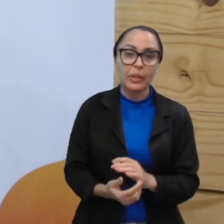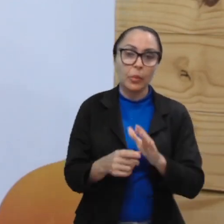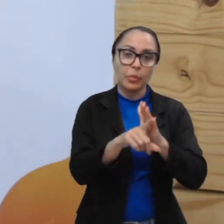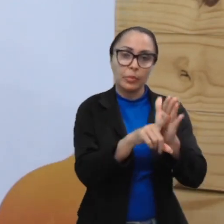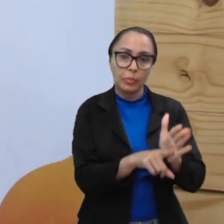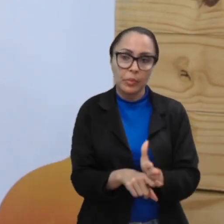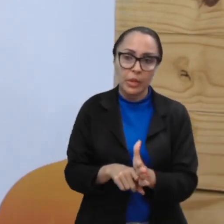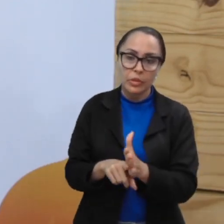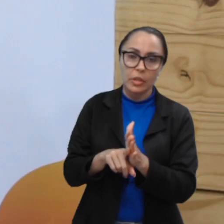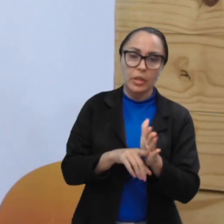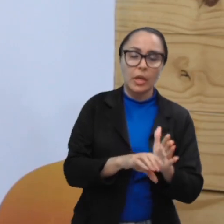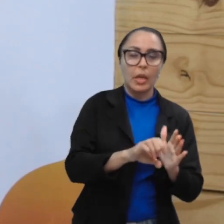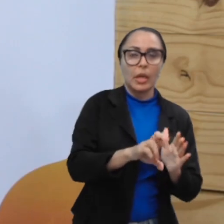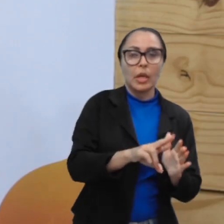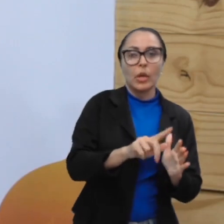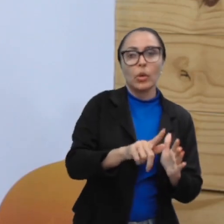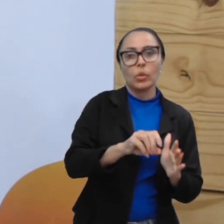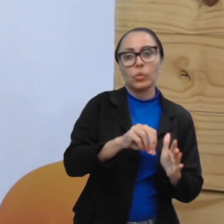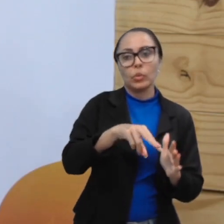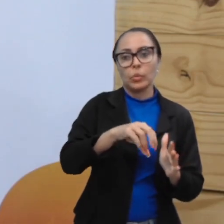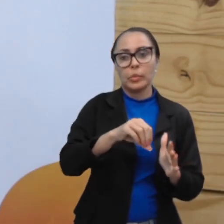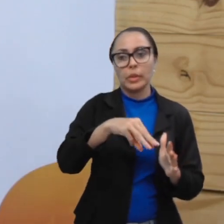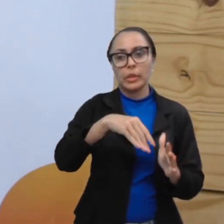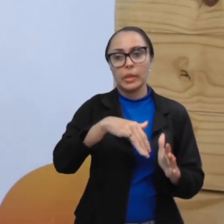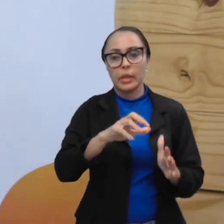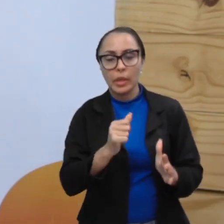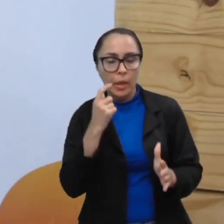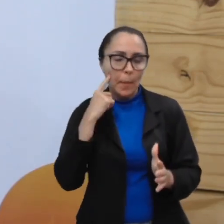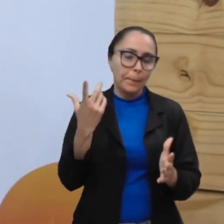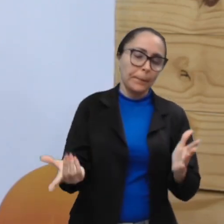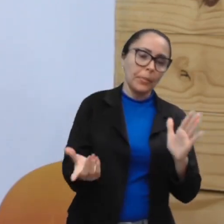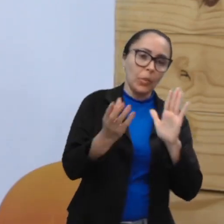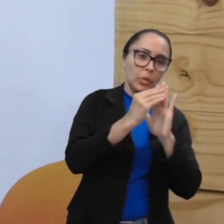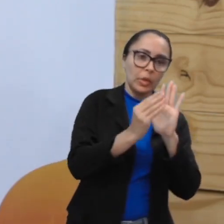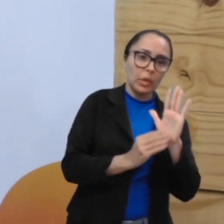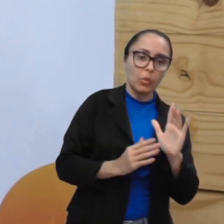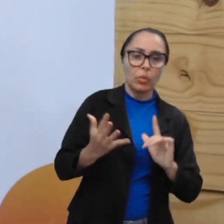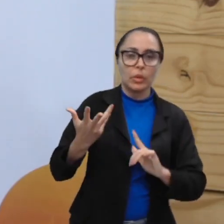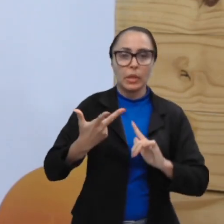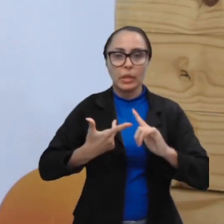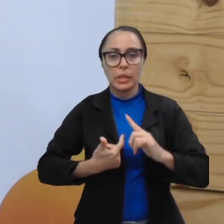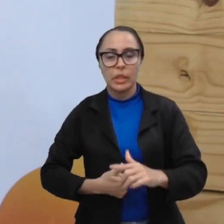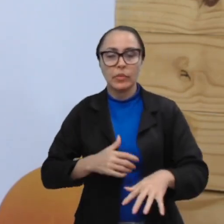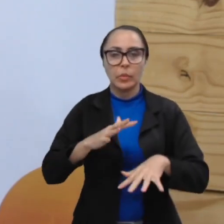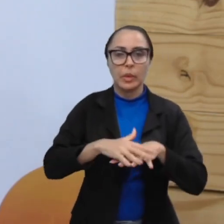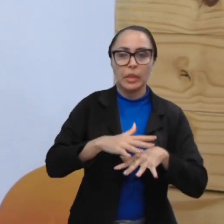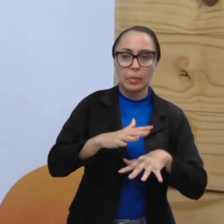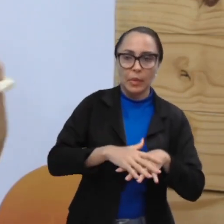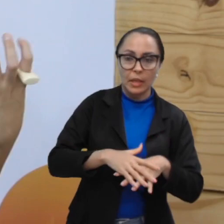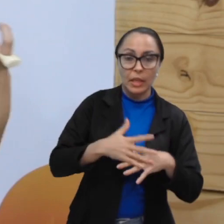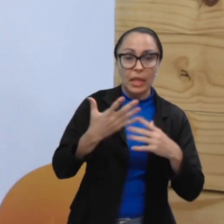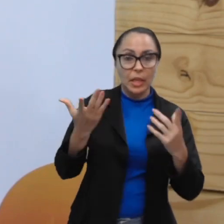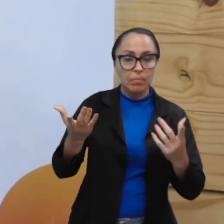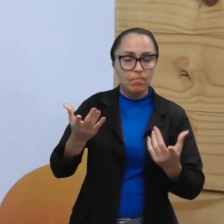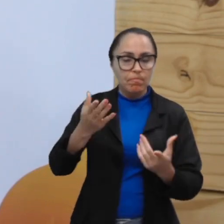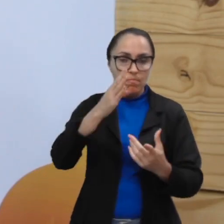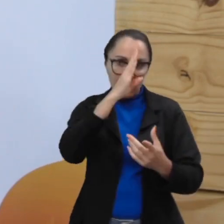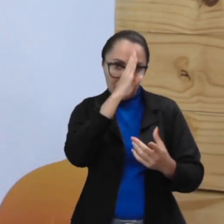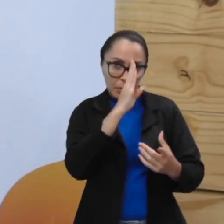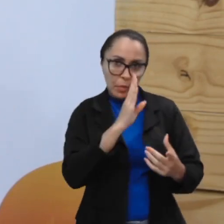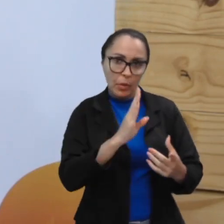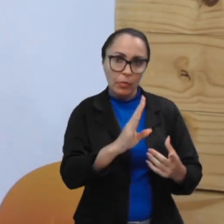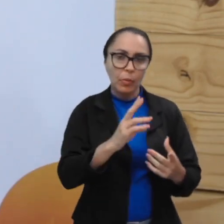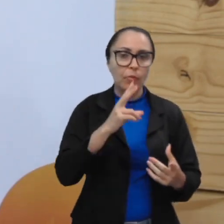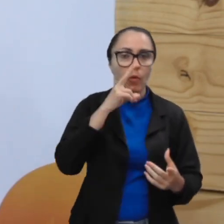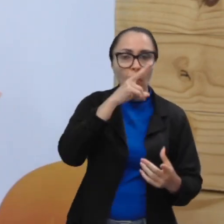sobre ergonomia, modelos quantitativos e matemáticos se tornaram princípios muito fortes